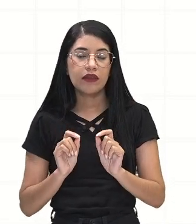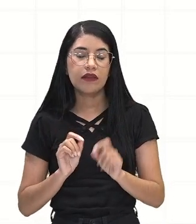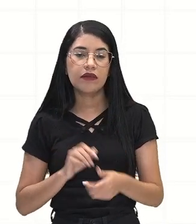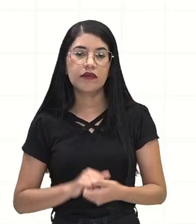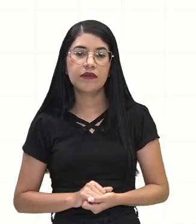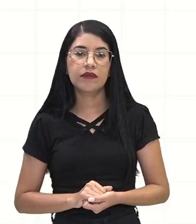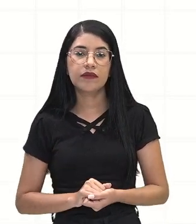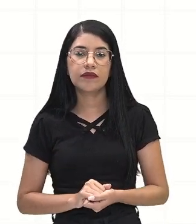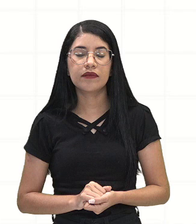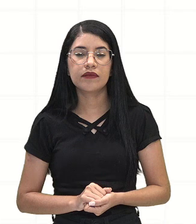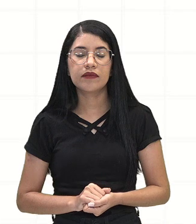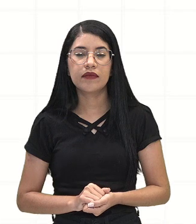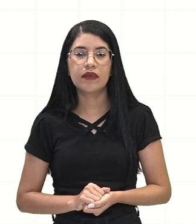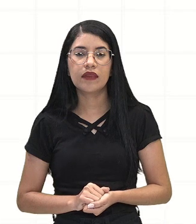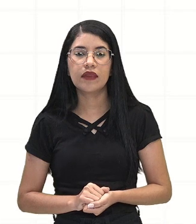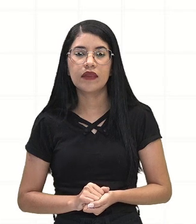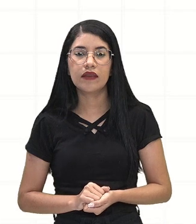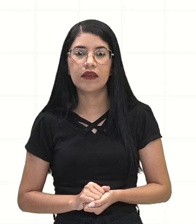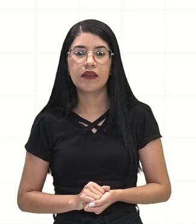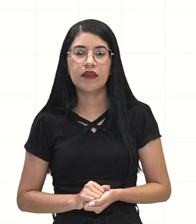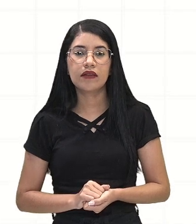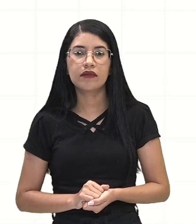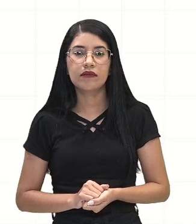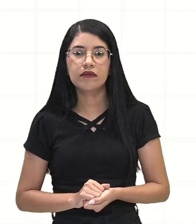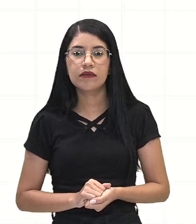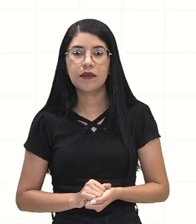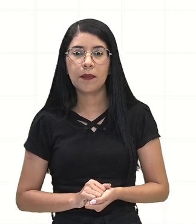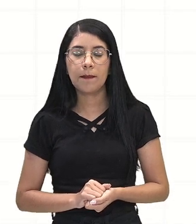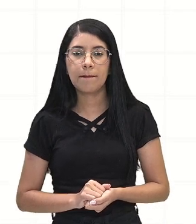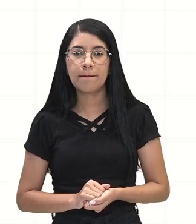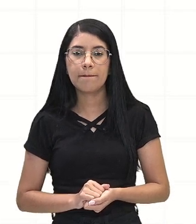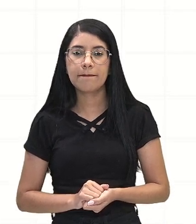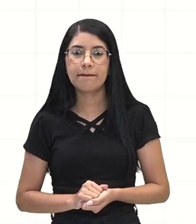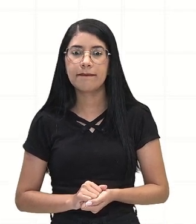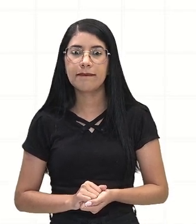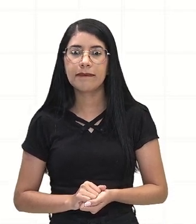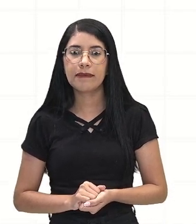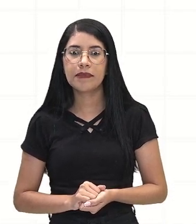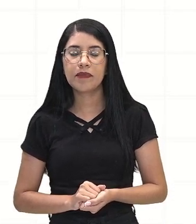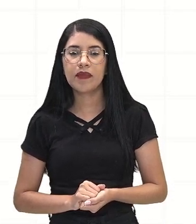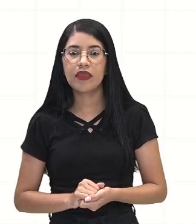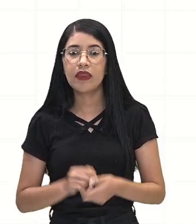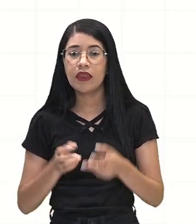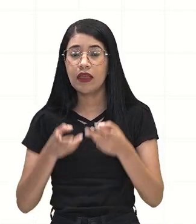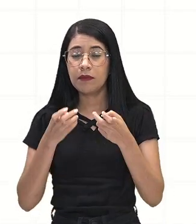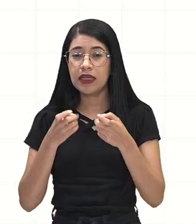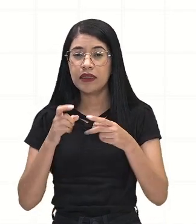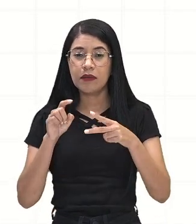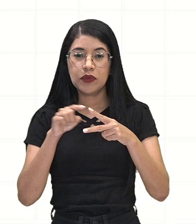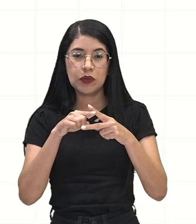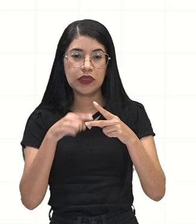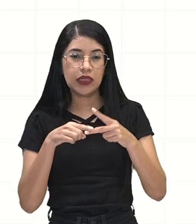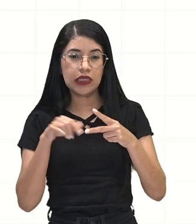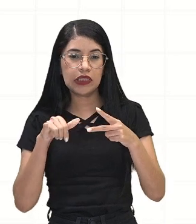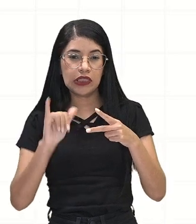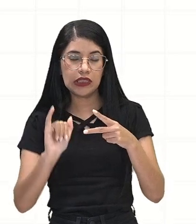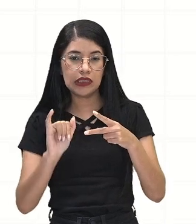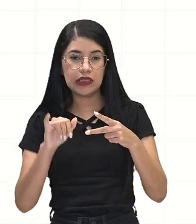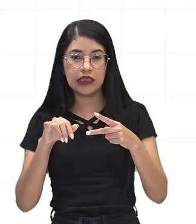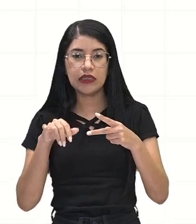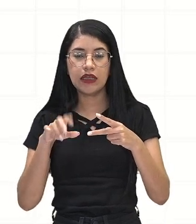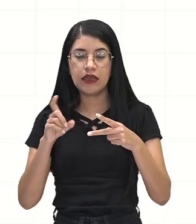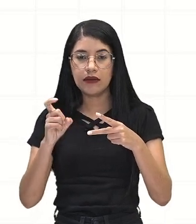Se eu olhar o ângulo X e Y, né, dentro da